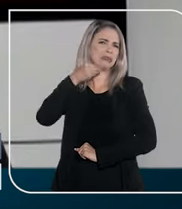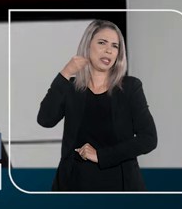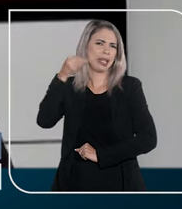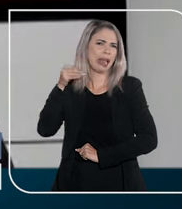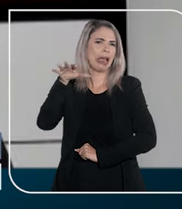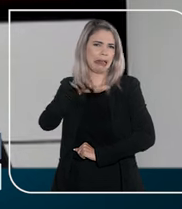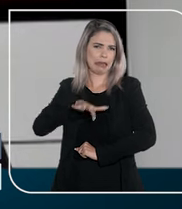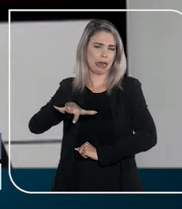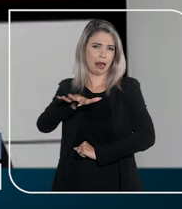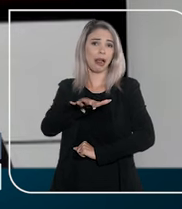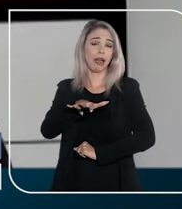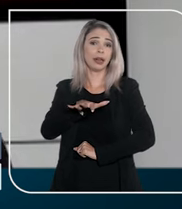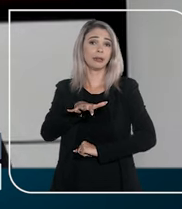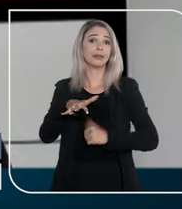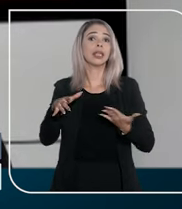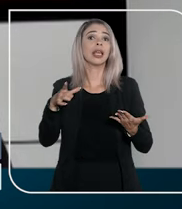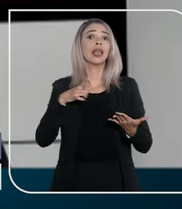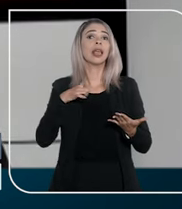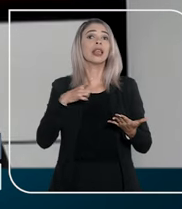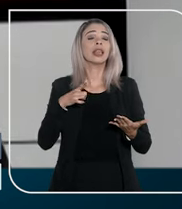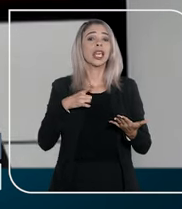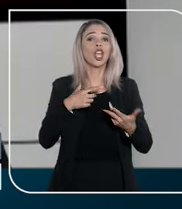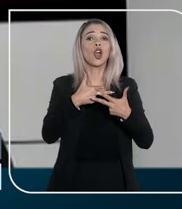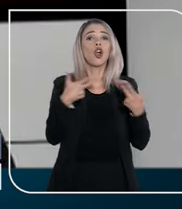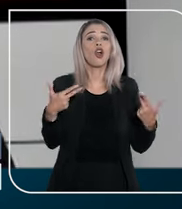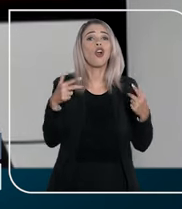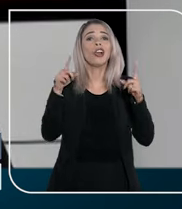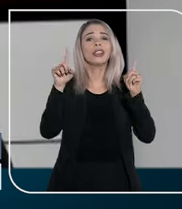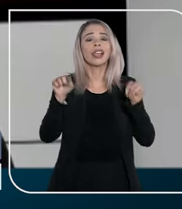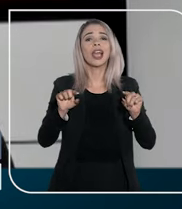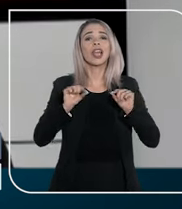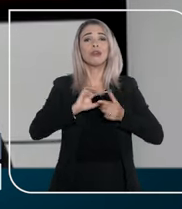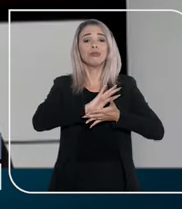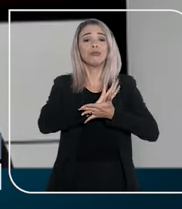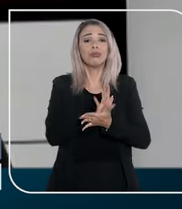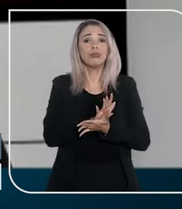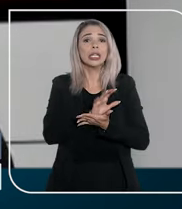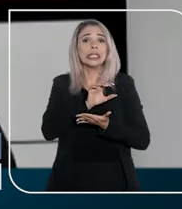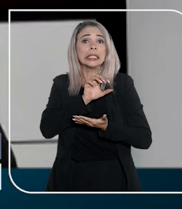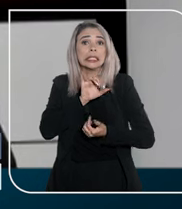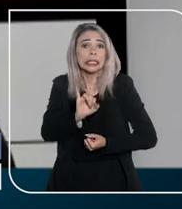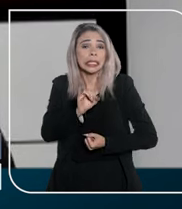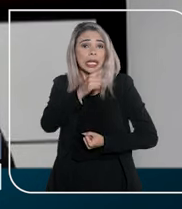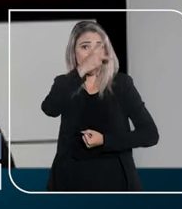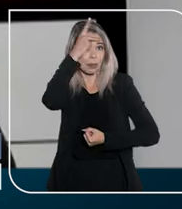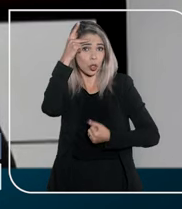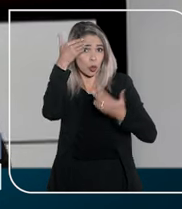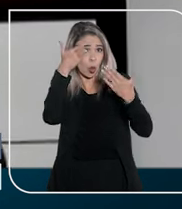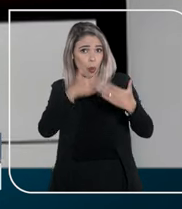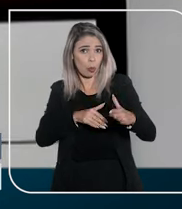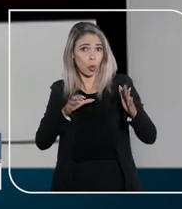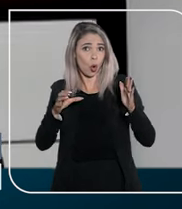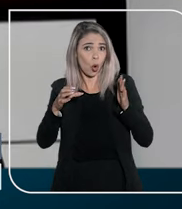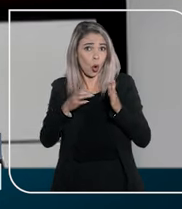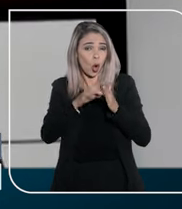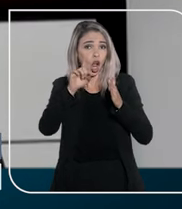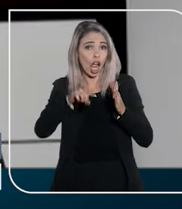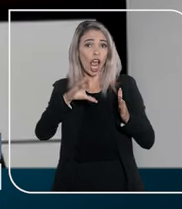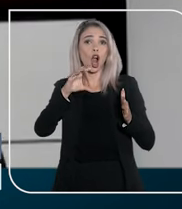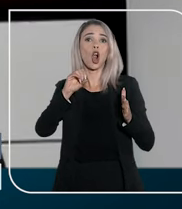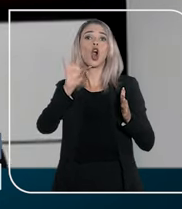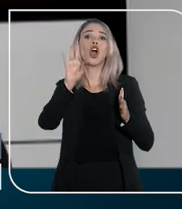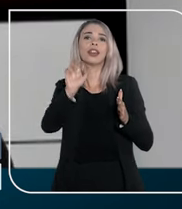área, nós temos um fator de discriminação quando este indivíduo faz um concurso público e é considerado